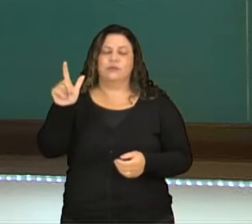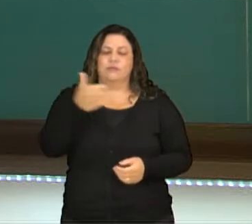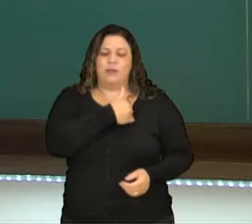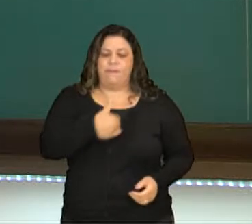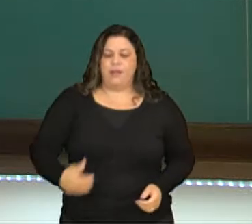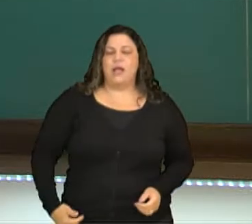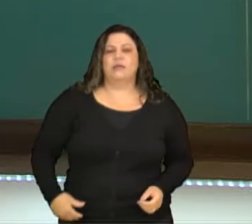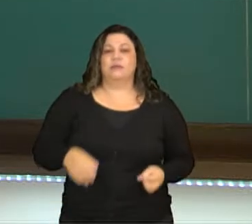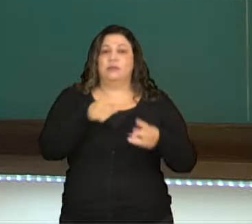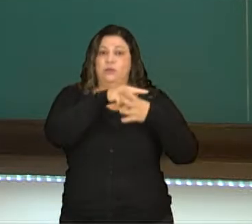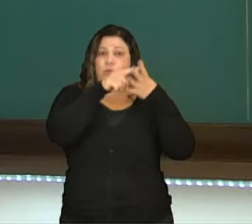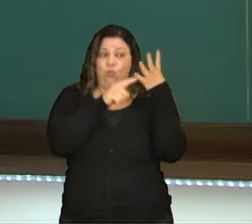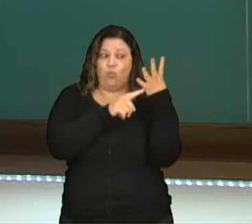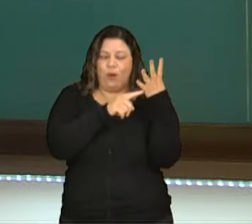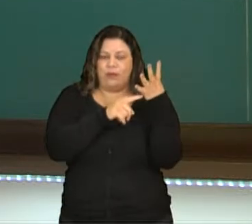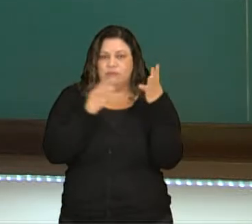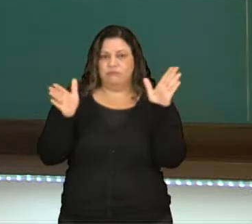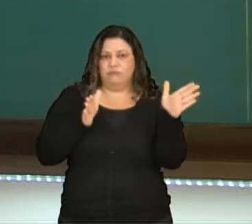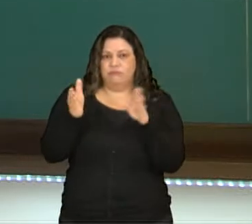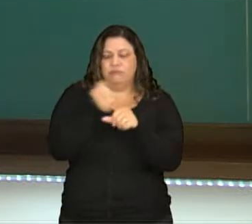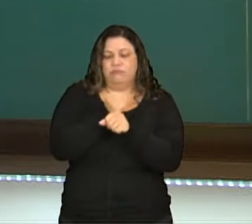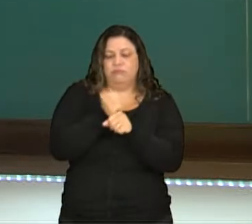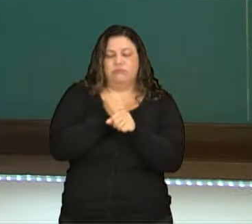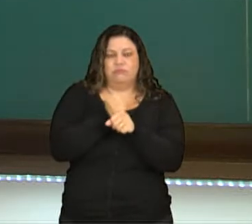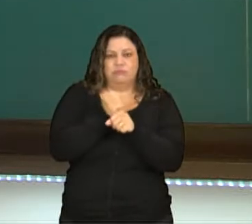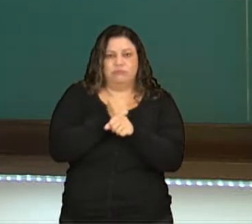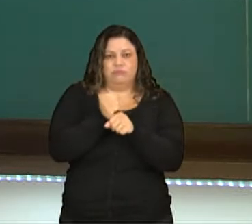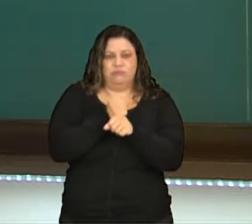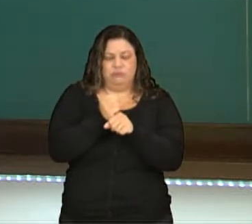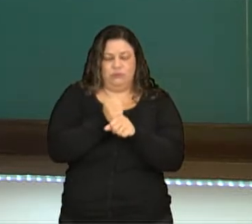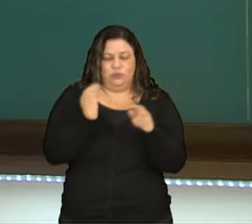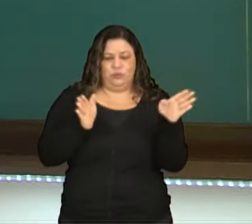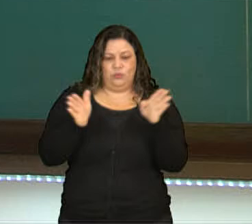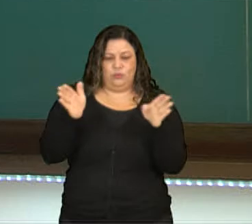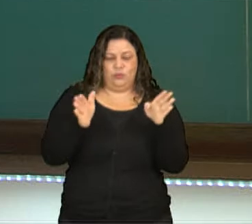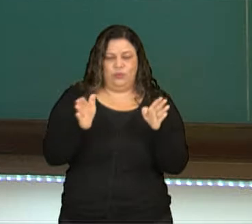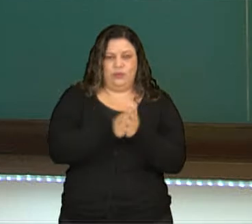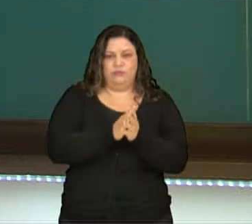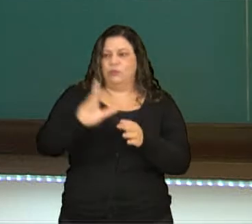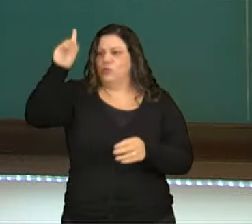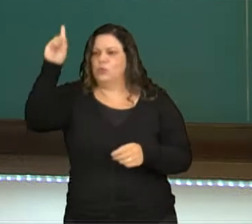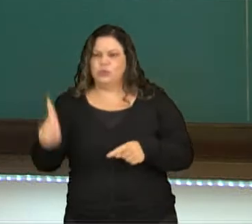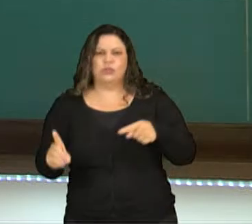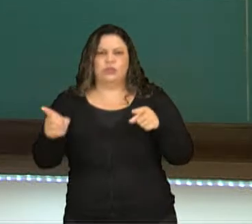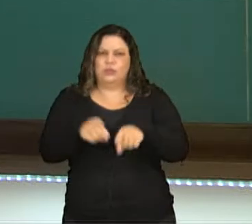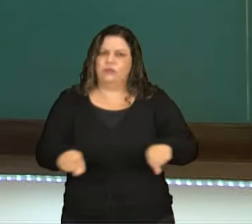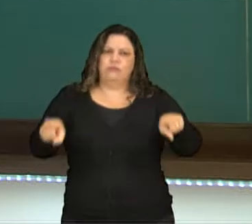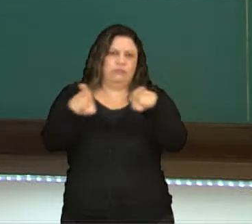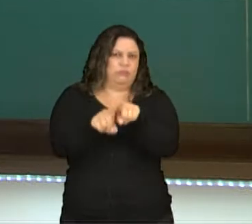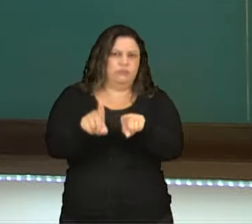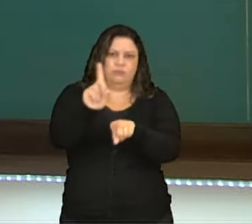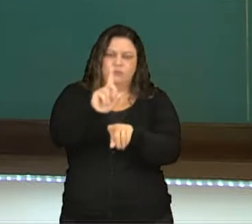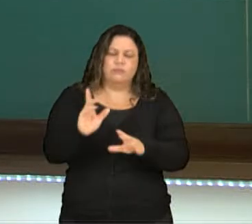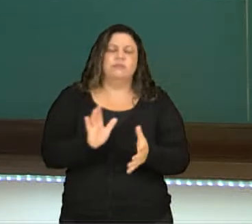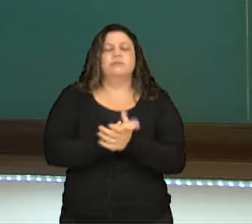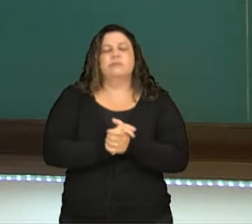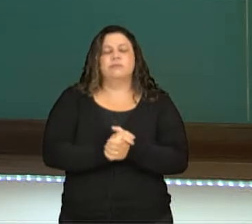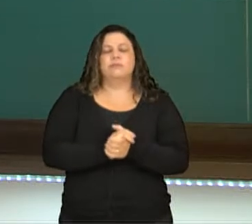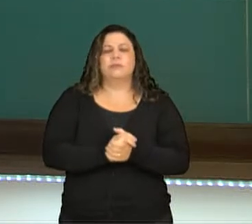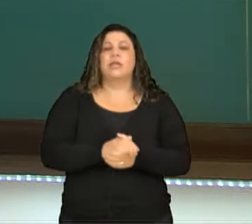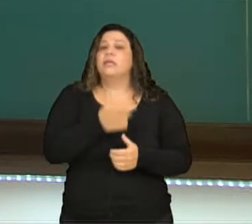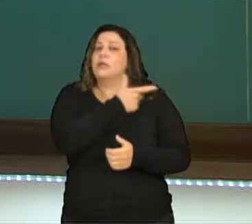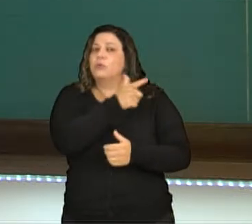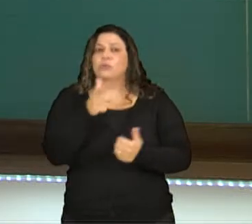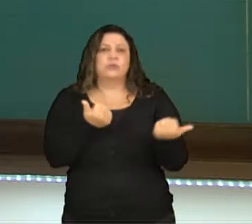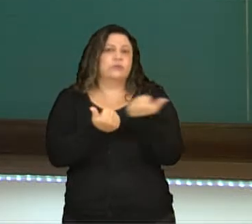de 4 anos, sem direito à reeleição. A Constituição não previa o cargo de